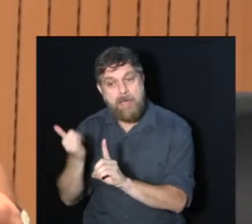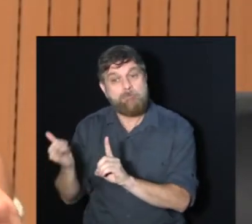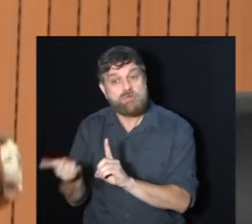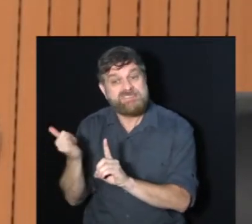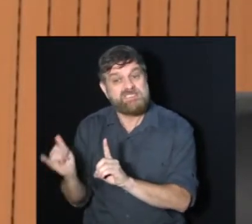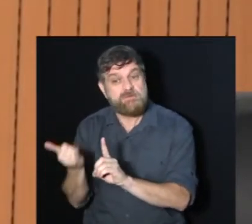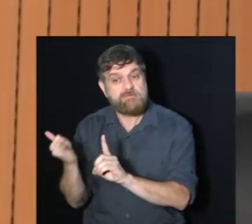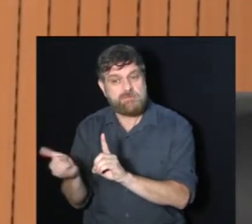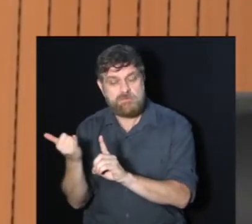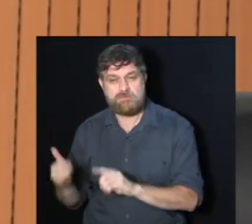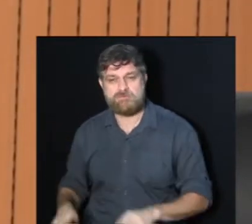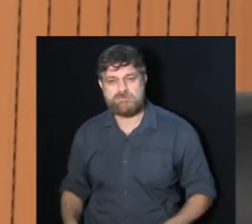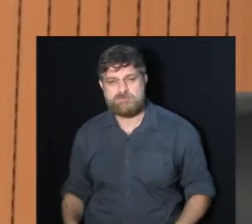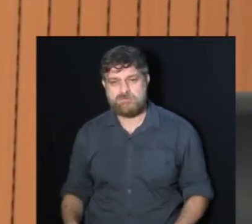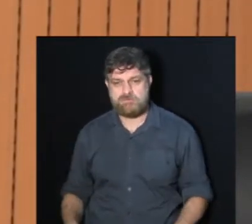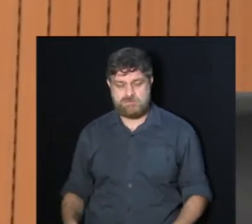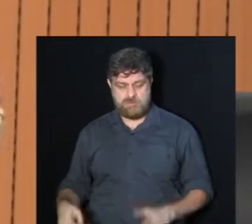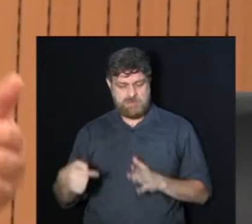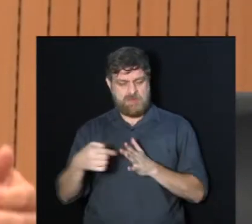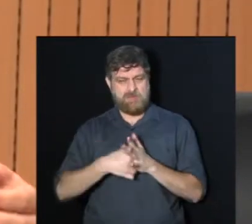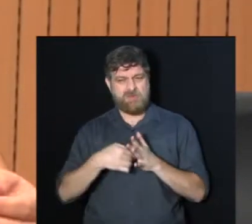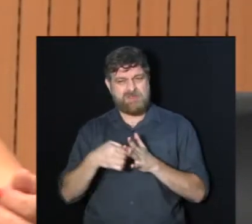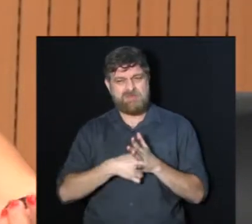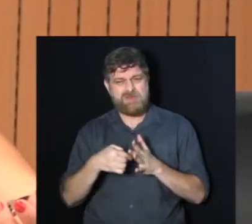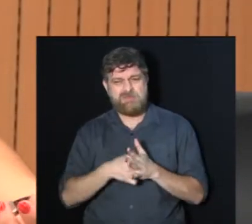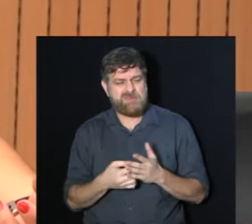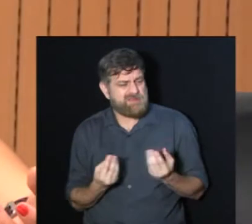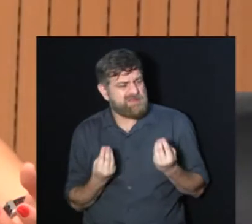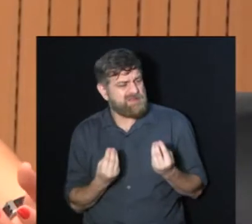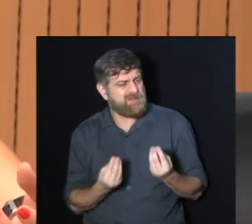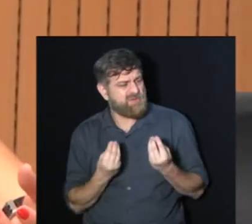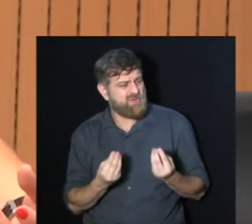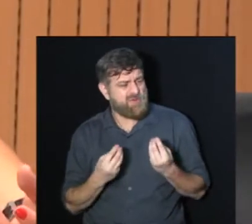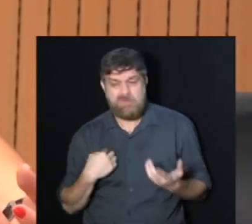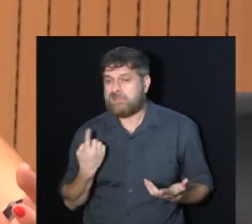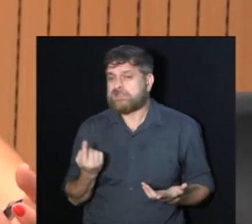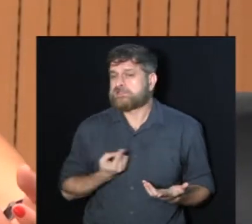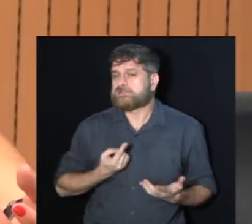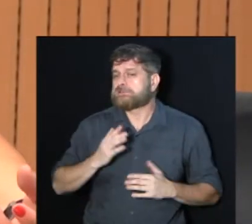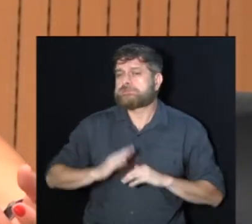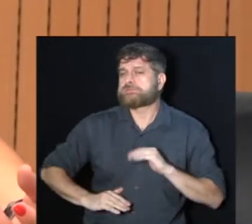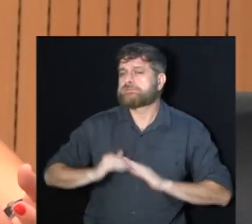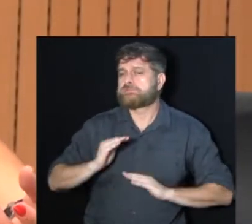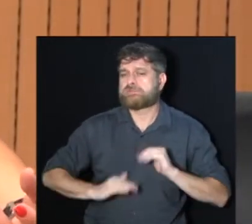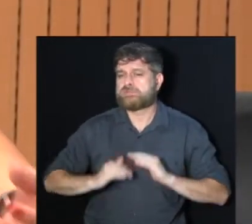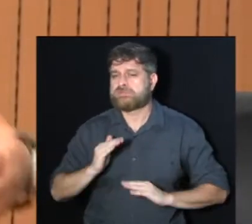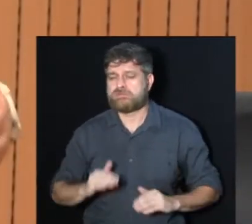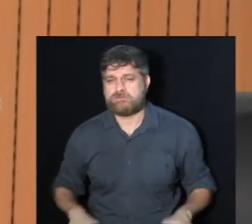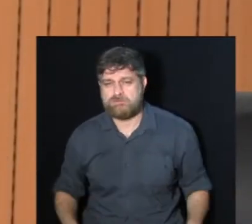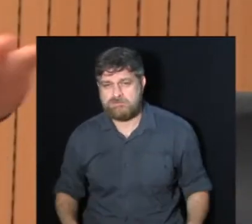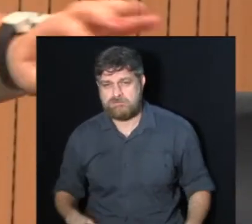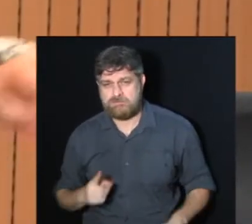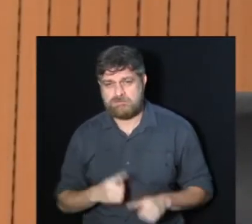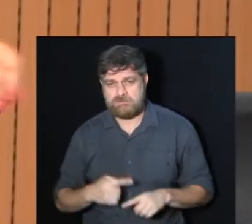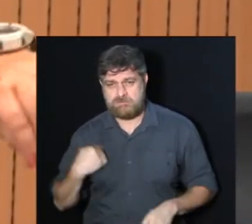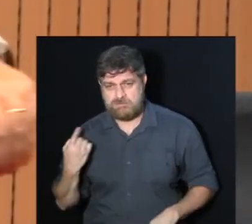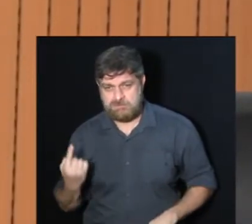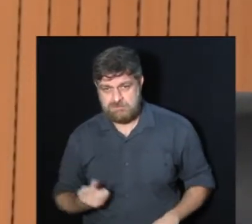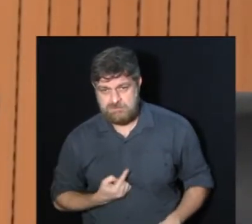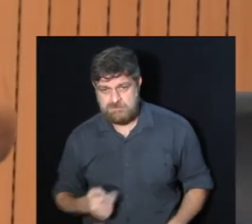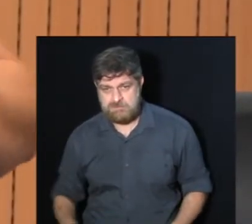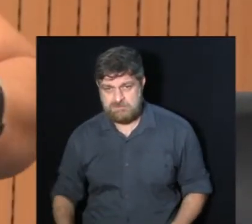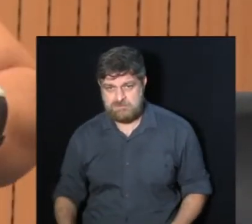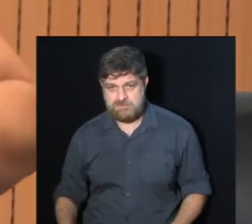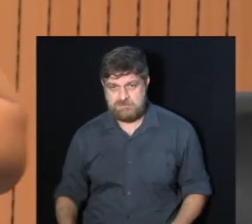E aí eles perguntam para a gente, Fernanda, mas e aí? Como é que a gente faz, né? Porque a gente só chega nessa rede